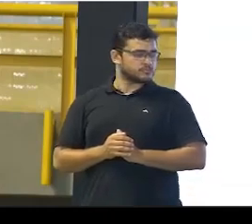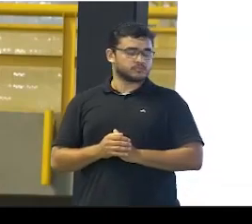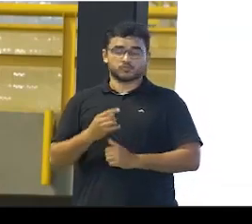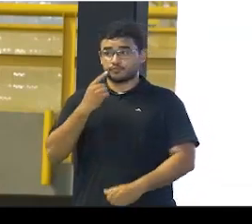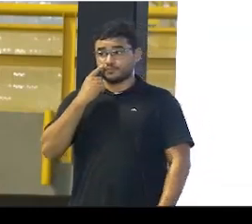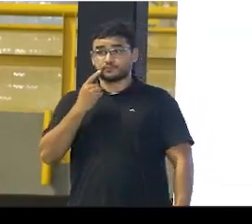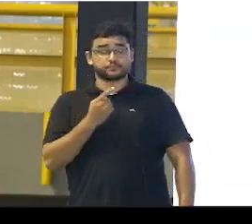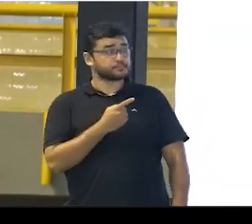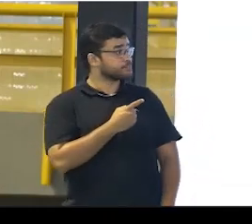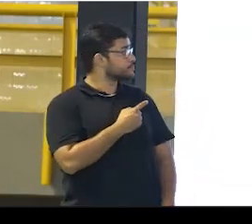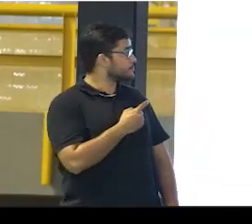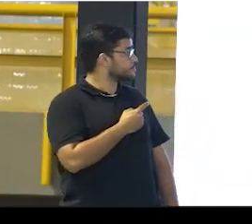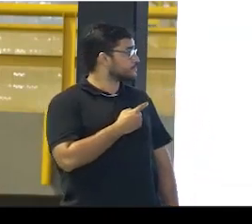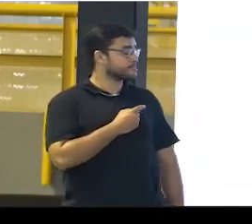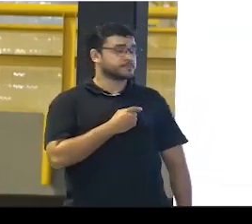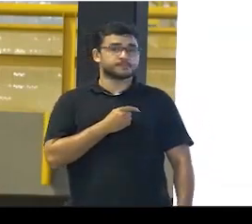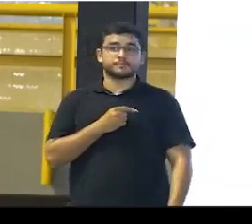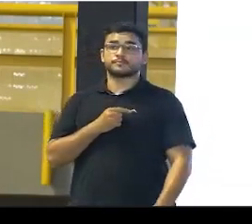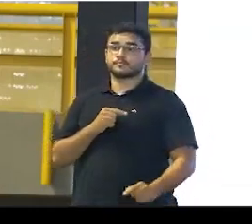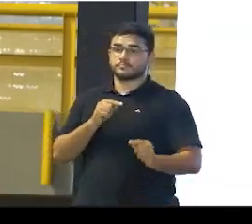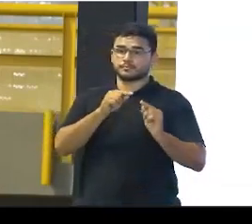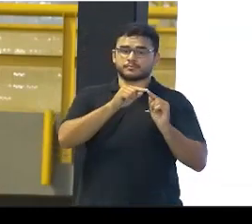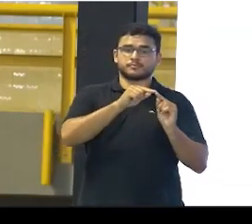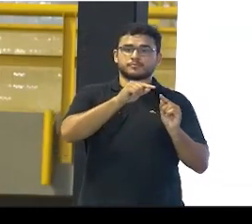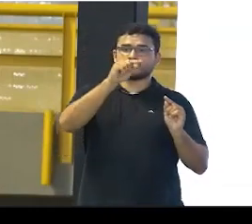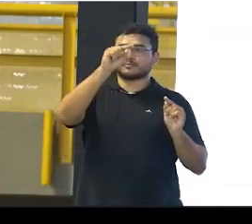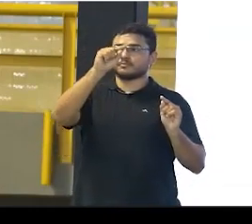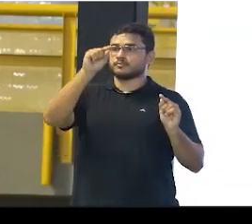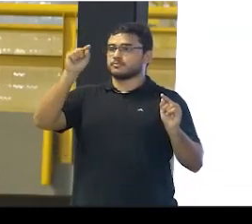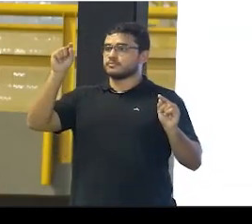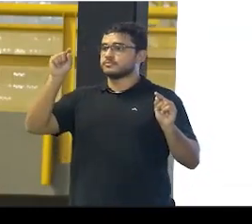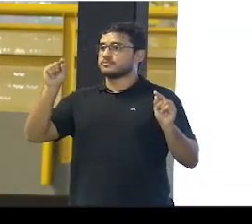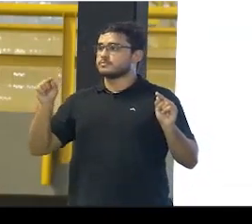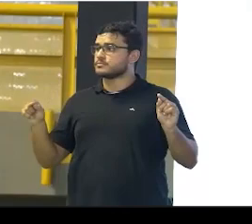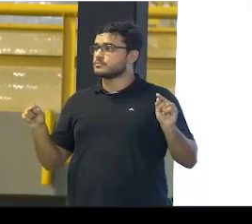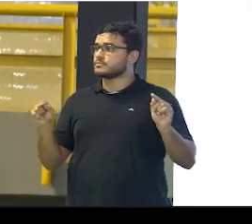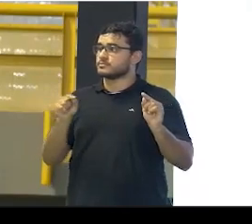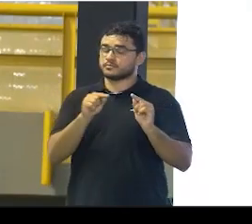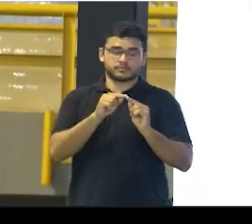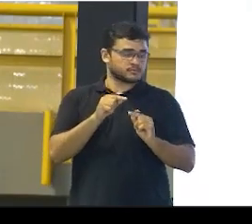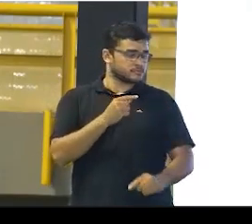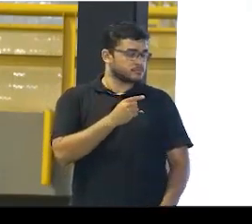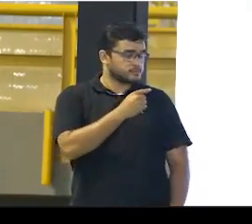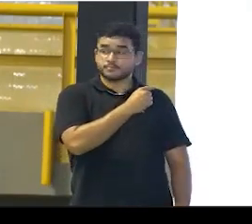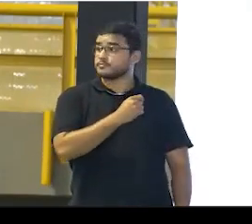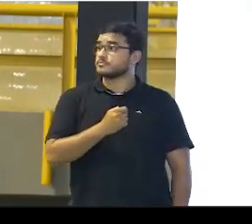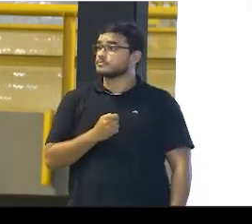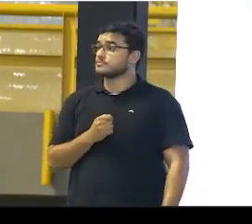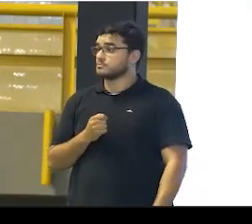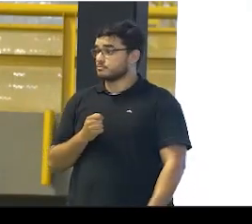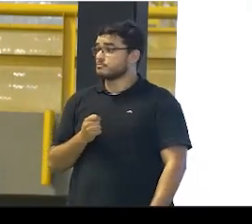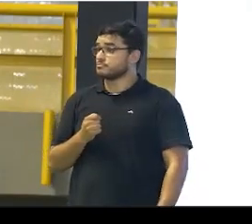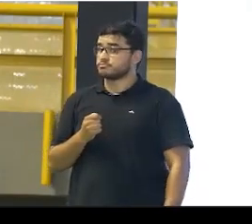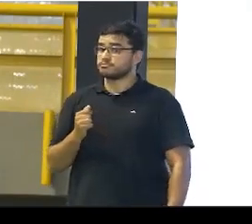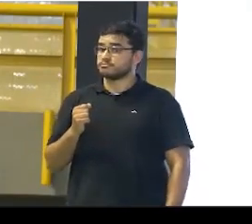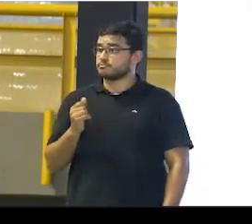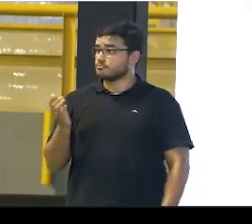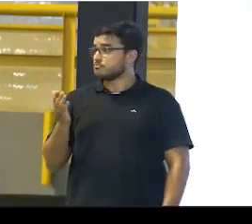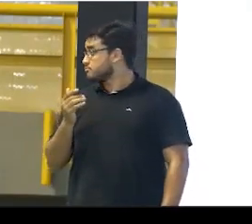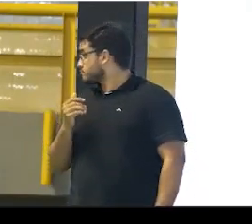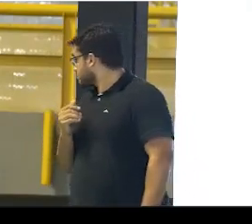cerâmicas precisa? A pessoa diz, precisa de 500 cerâmicas. Aí a pessoa compra. Quando vai ver, só precisa de 200. E as